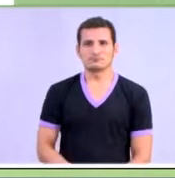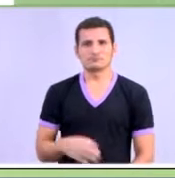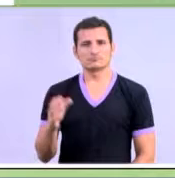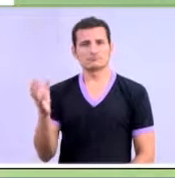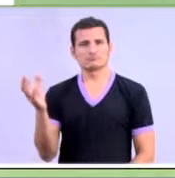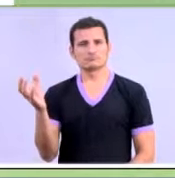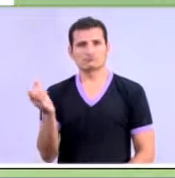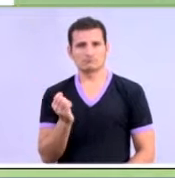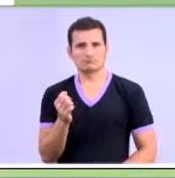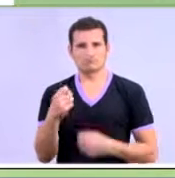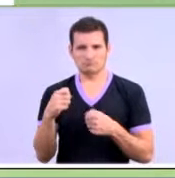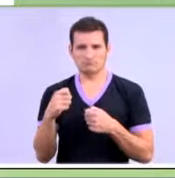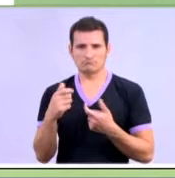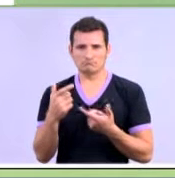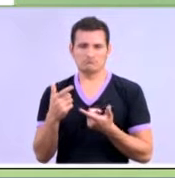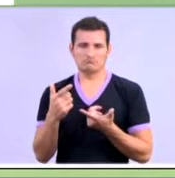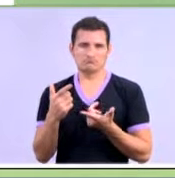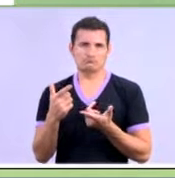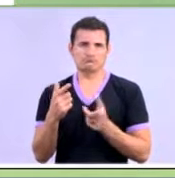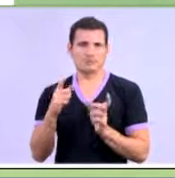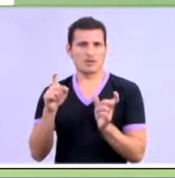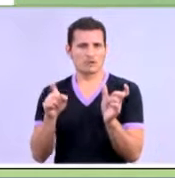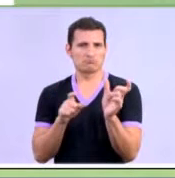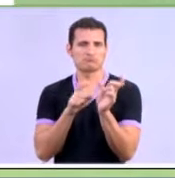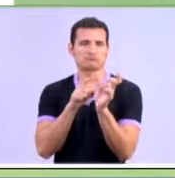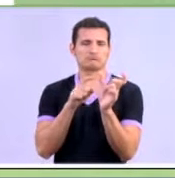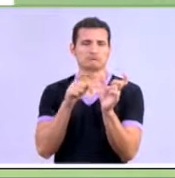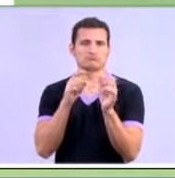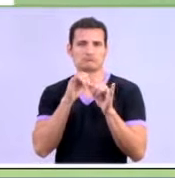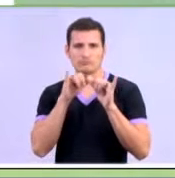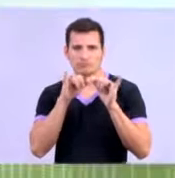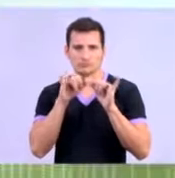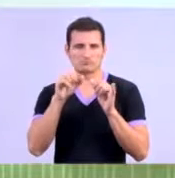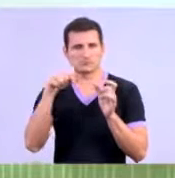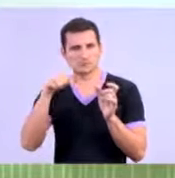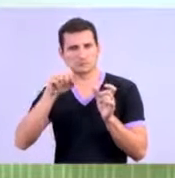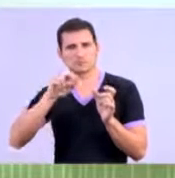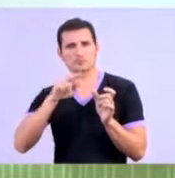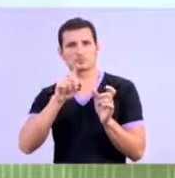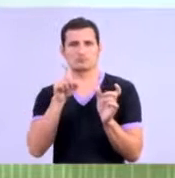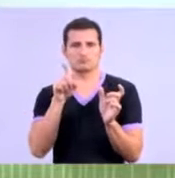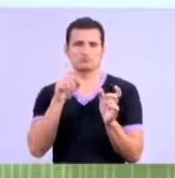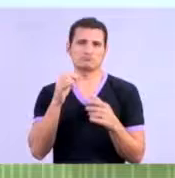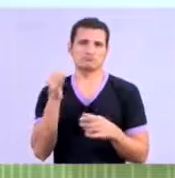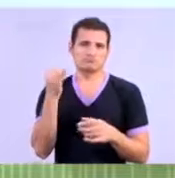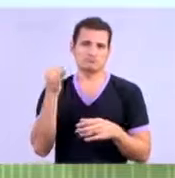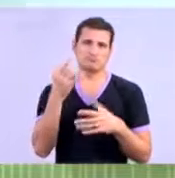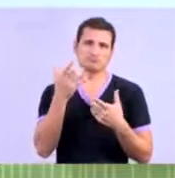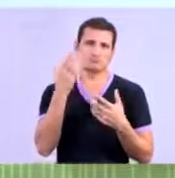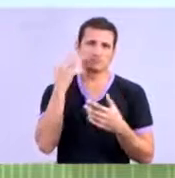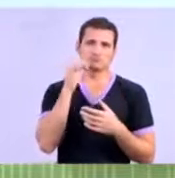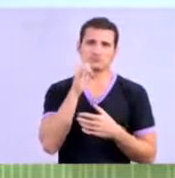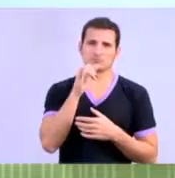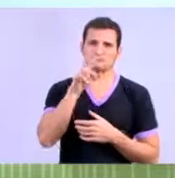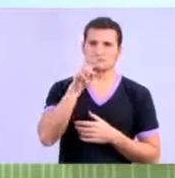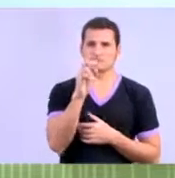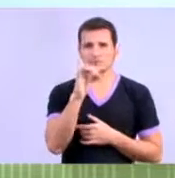alguma informação, sim ou não? Não sei, né? Mas isso é importante para definir se vai ser void ou vai ter um tipo de